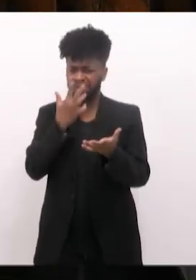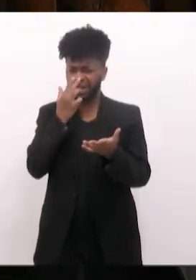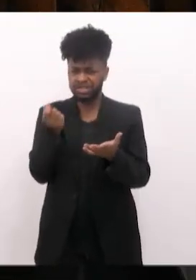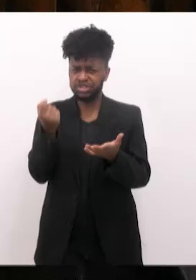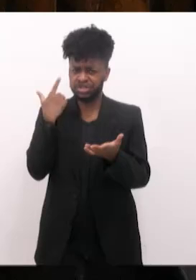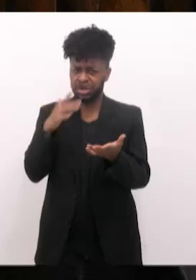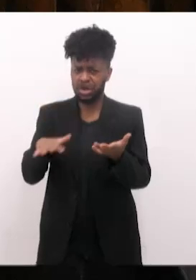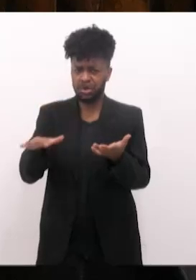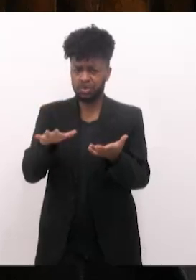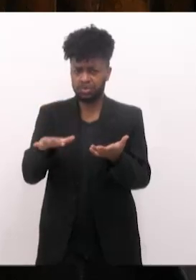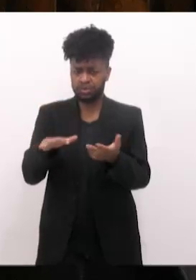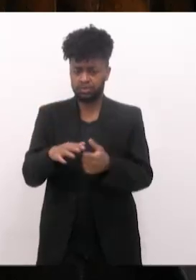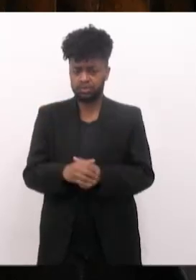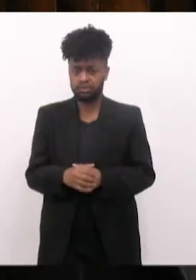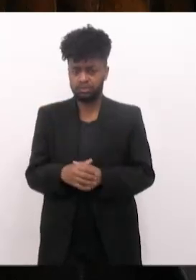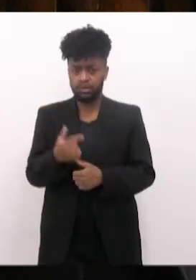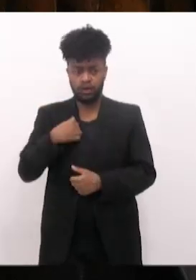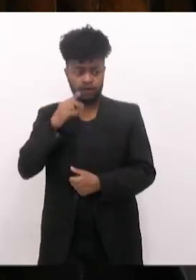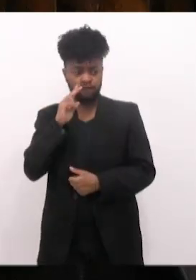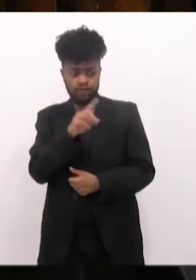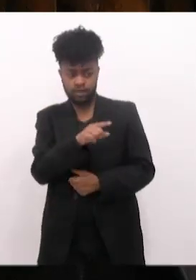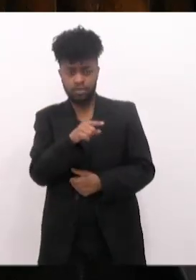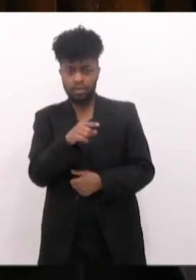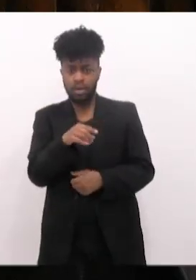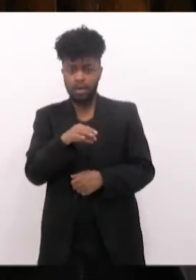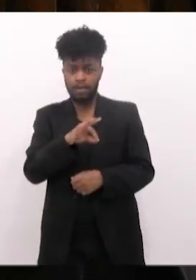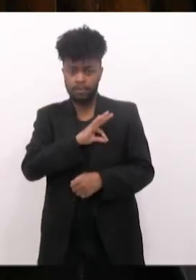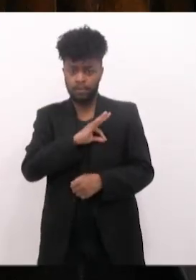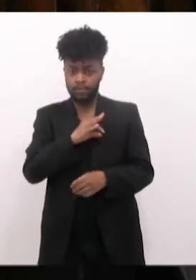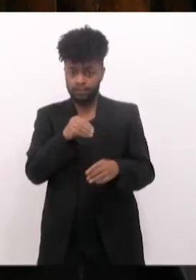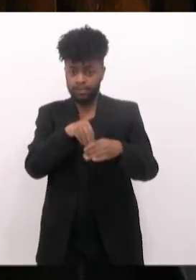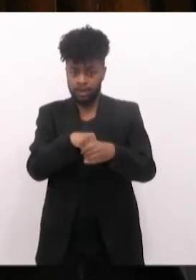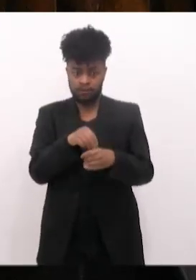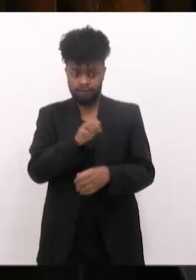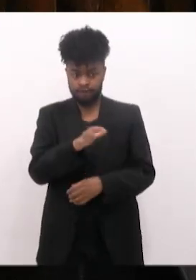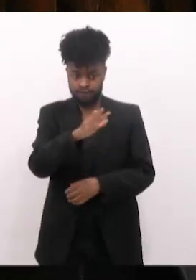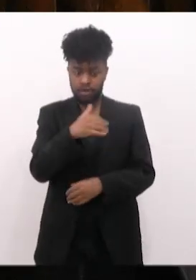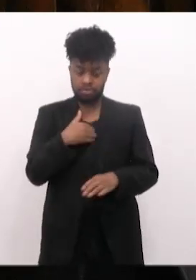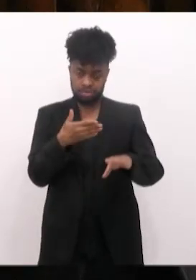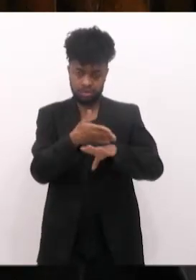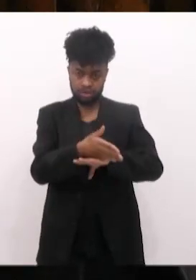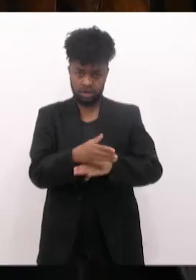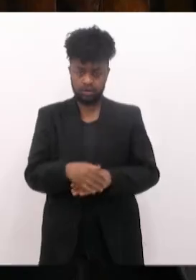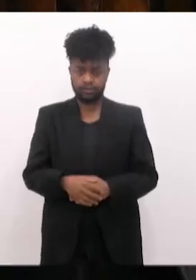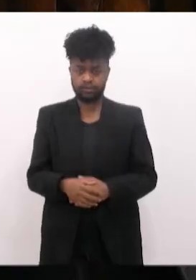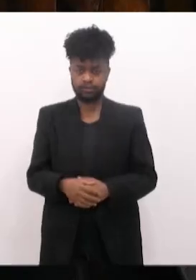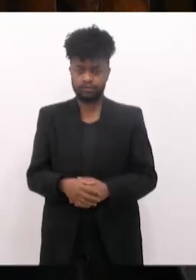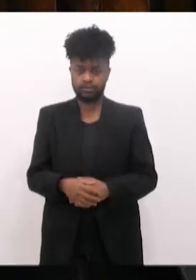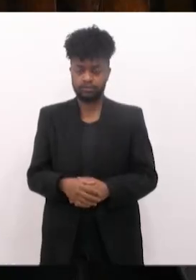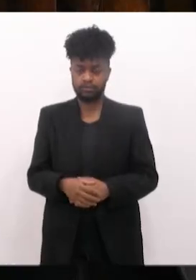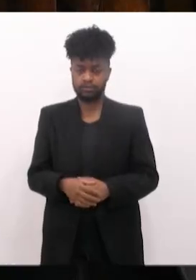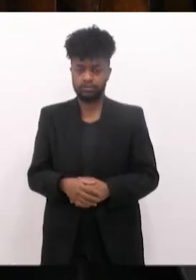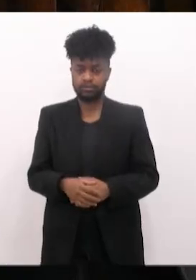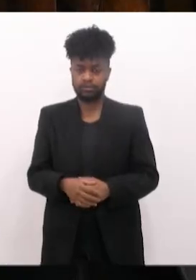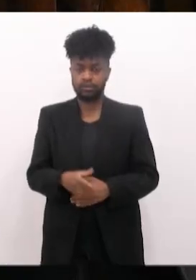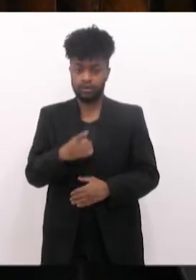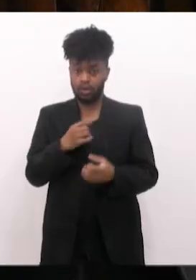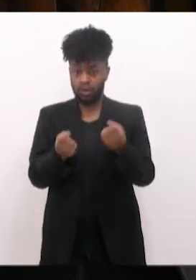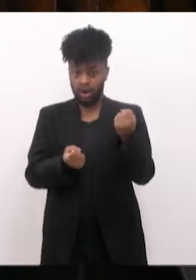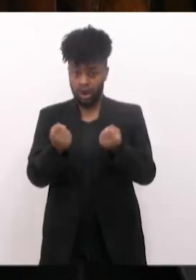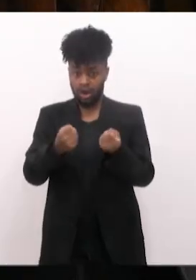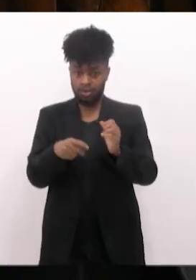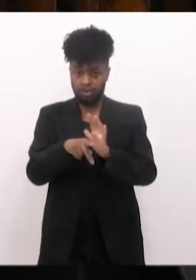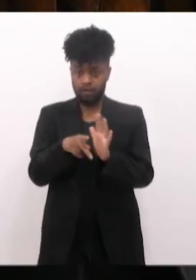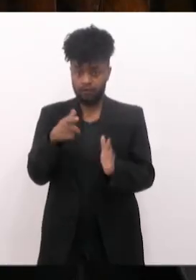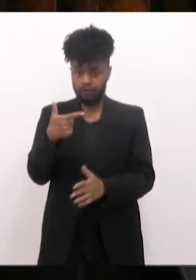aqui. E vi uma viatura que estava dentro da comunidade e entrei. Era uma viatura do